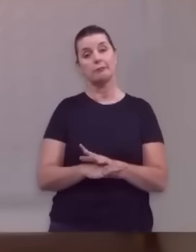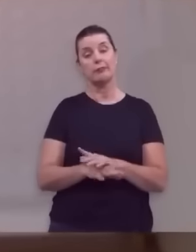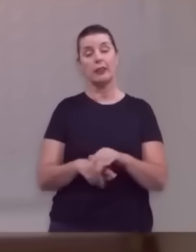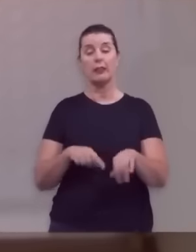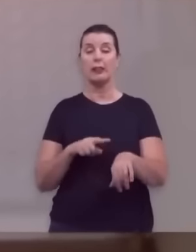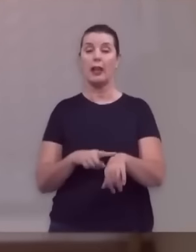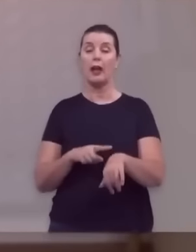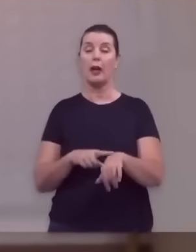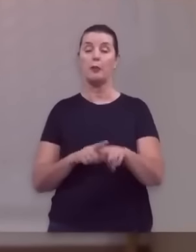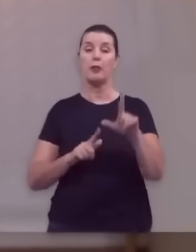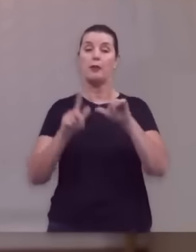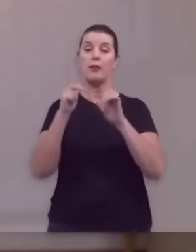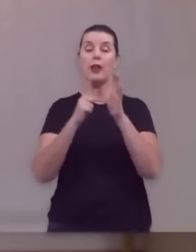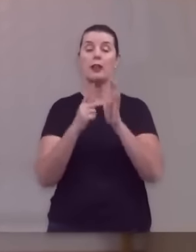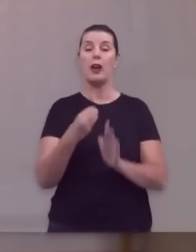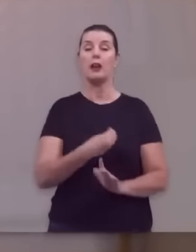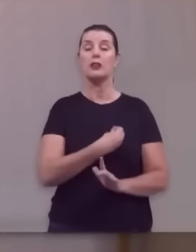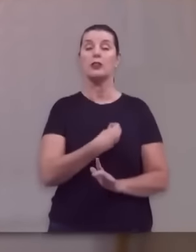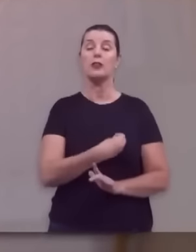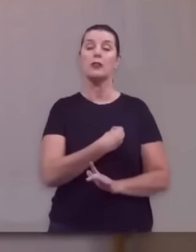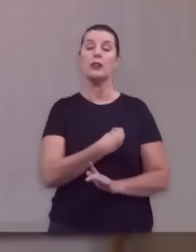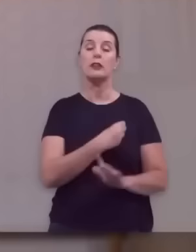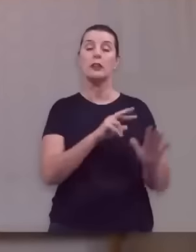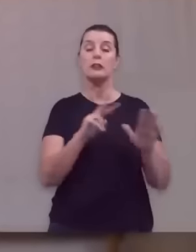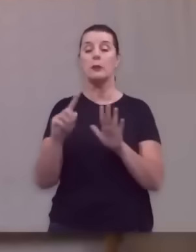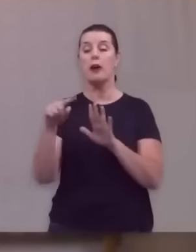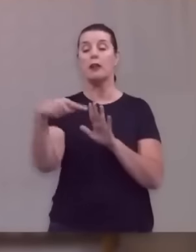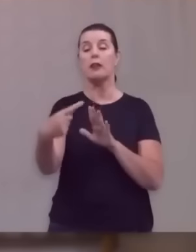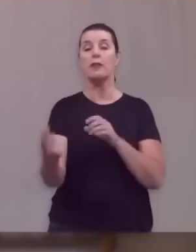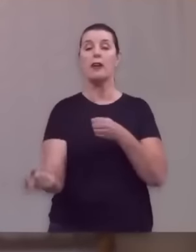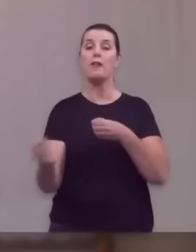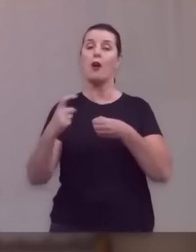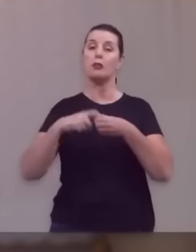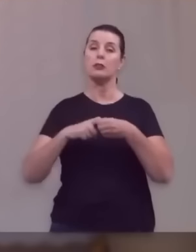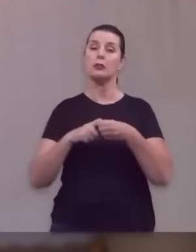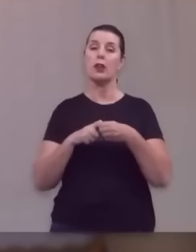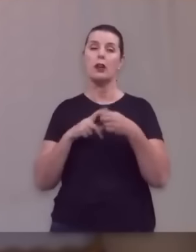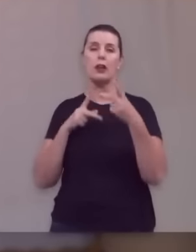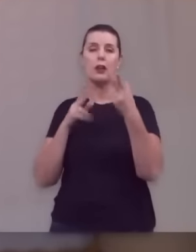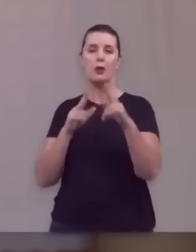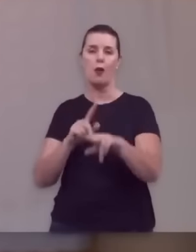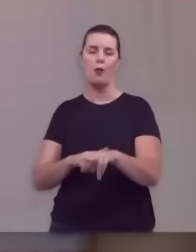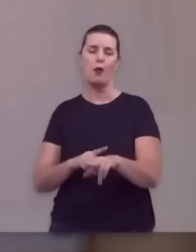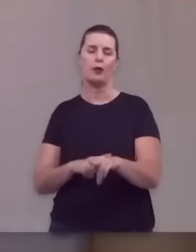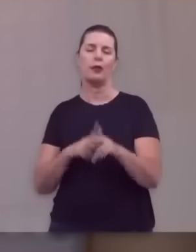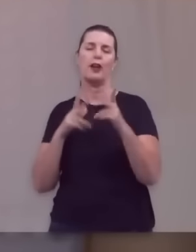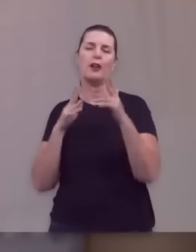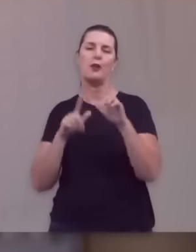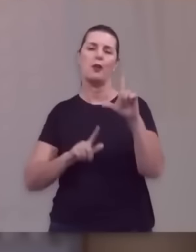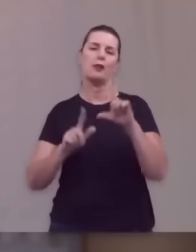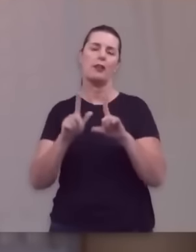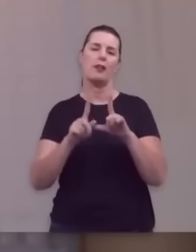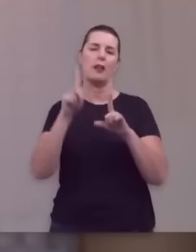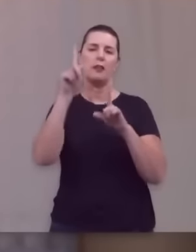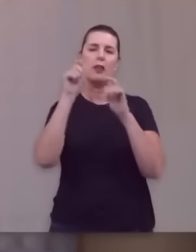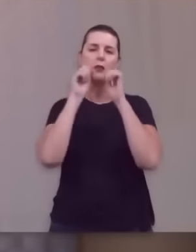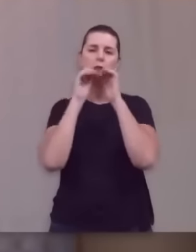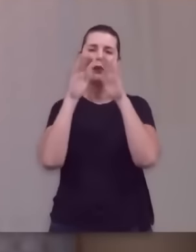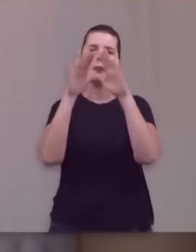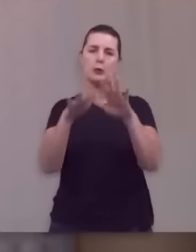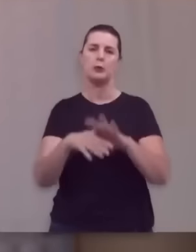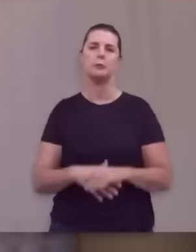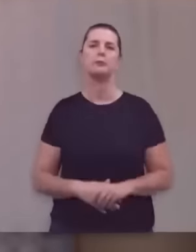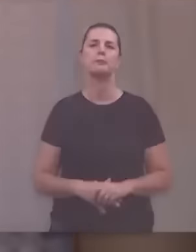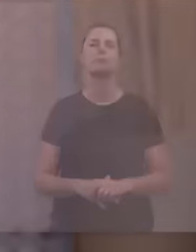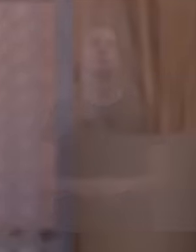nesse momento verdade de vida vai se encerrando mas semana que vem a gente tá de volta no mesmo horário no mesmo canal que